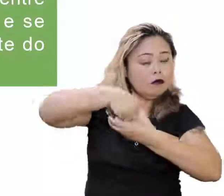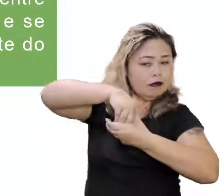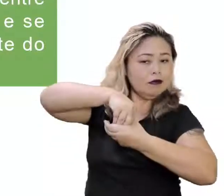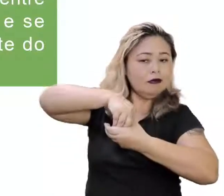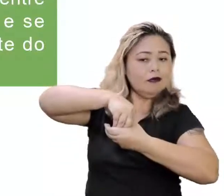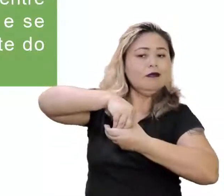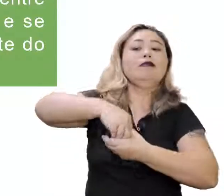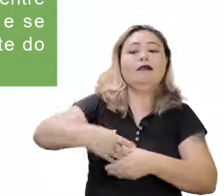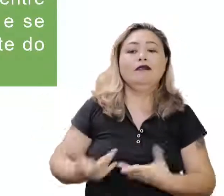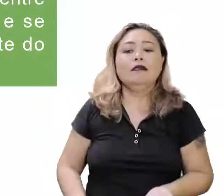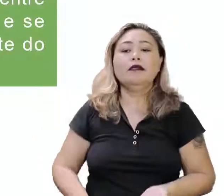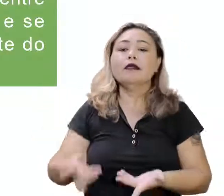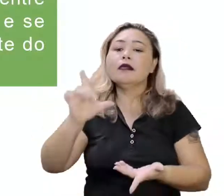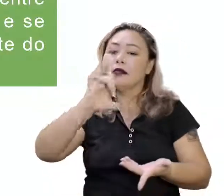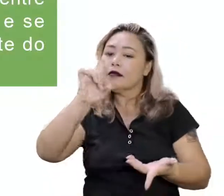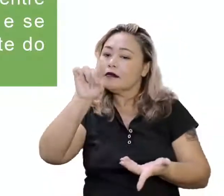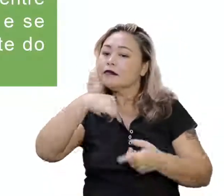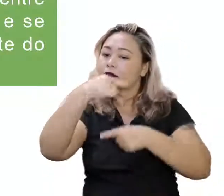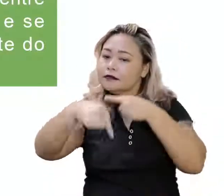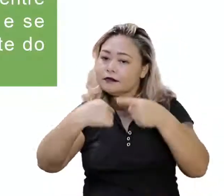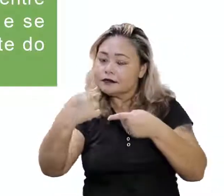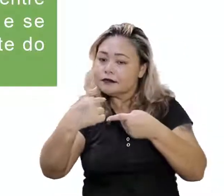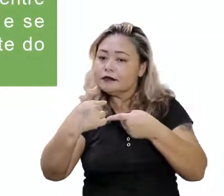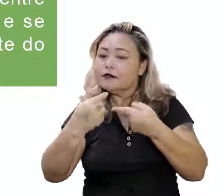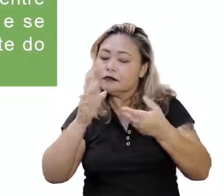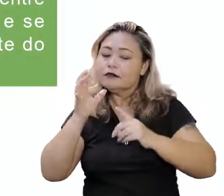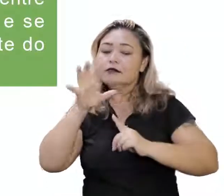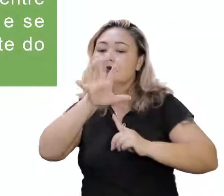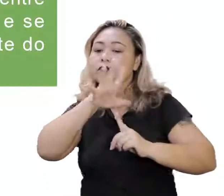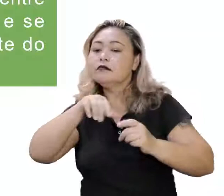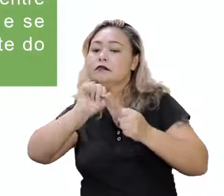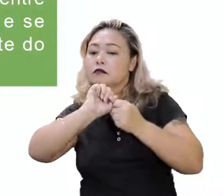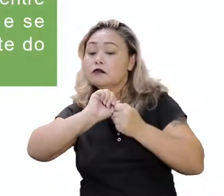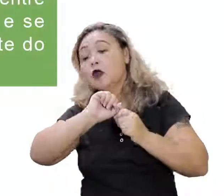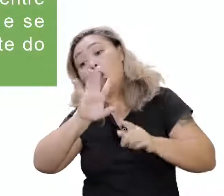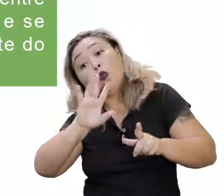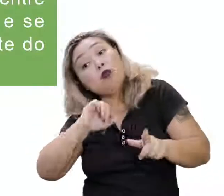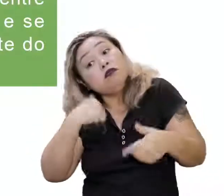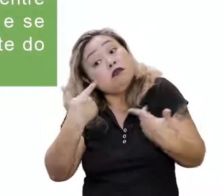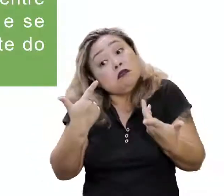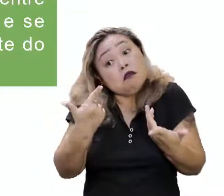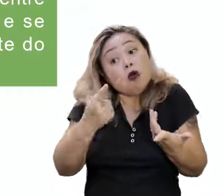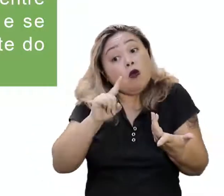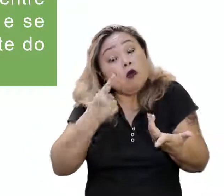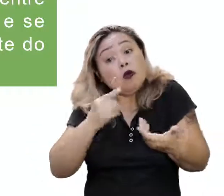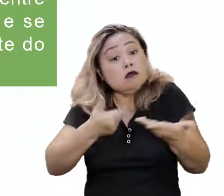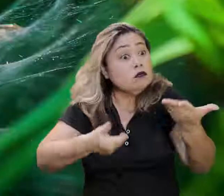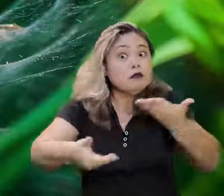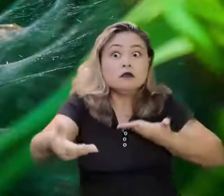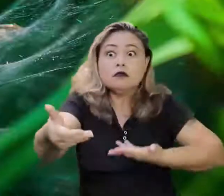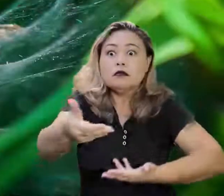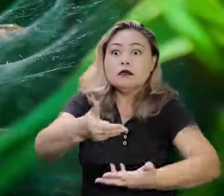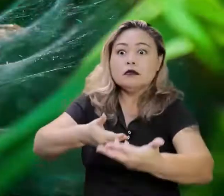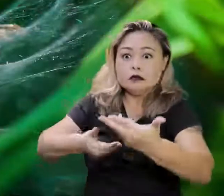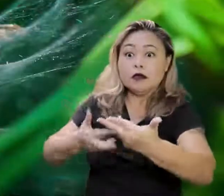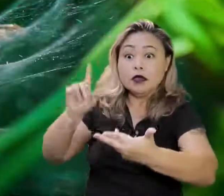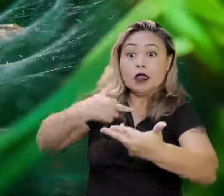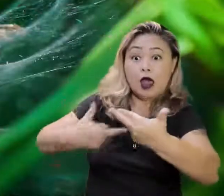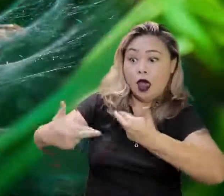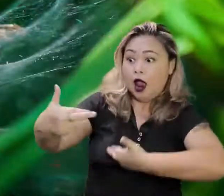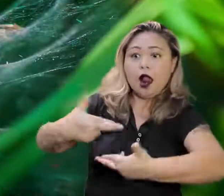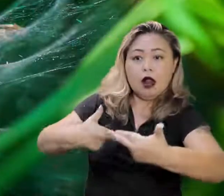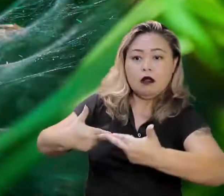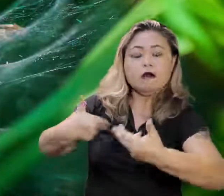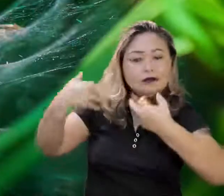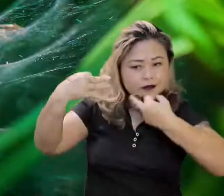inseridos nesse ambiente e, consequentemente, nós estamos influenciando de uma forma ou de outra, nós estamos interagindo.